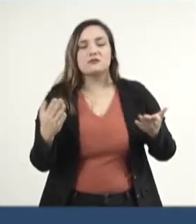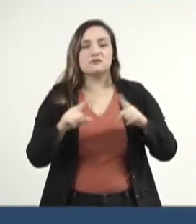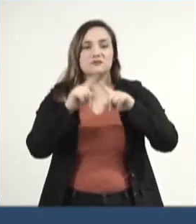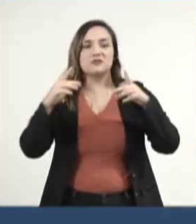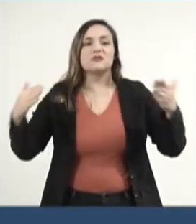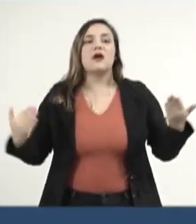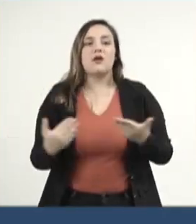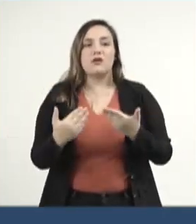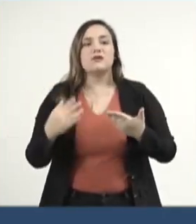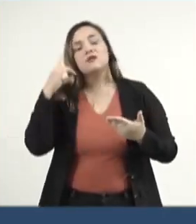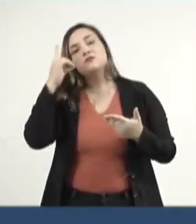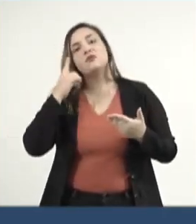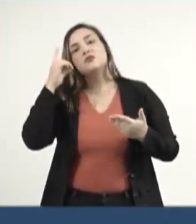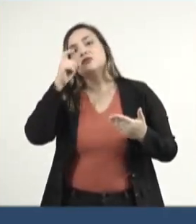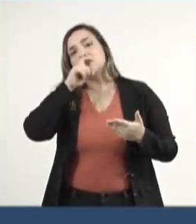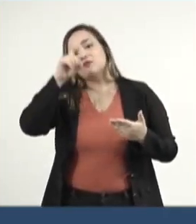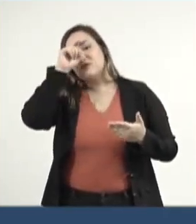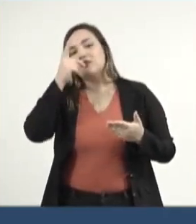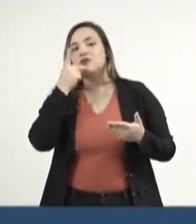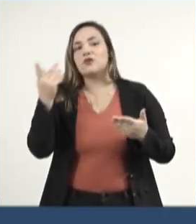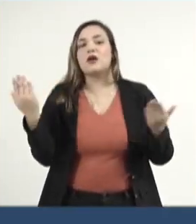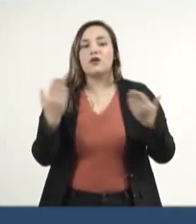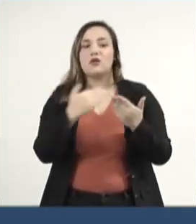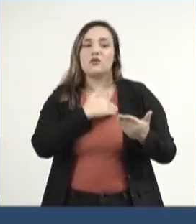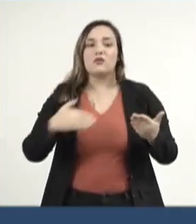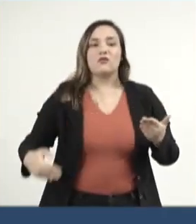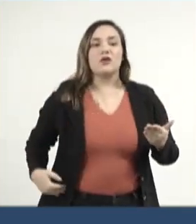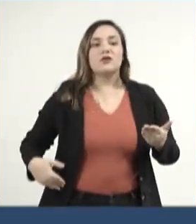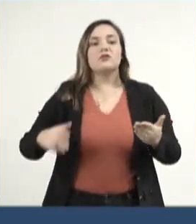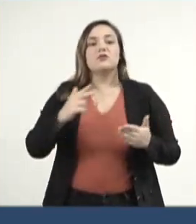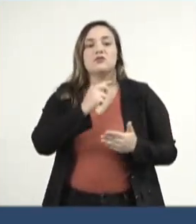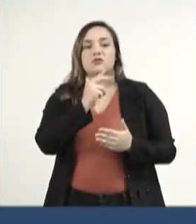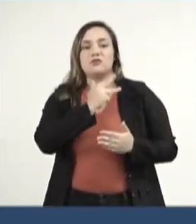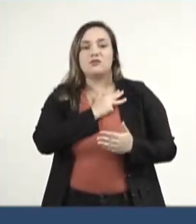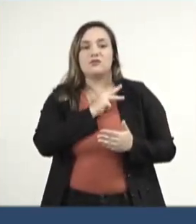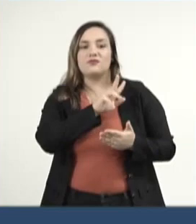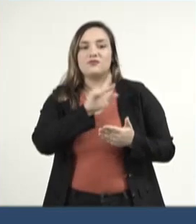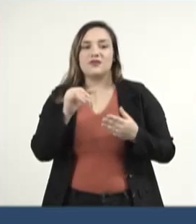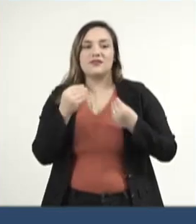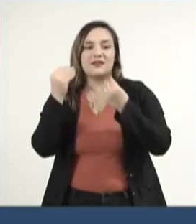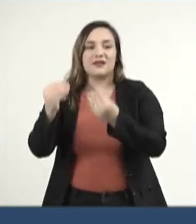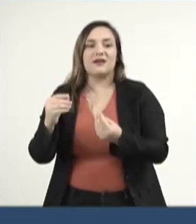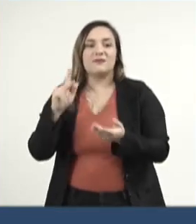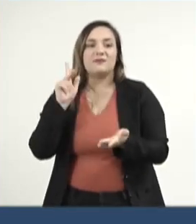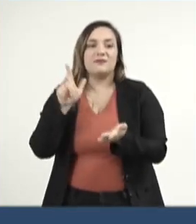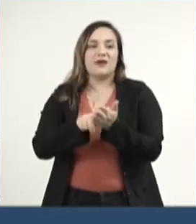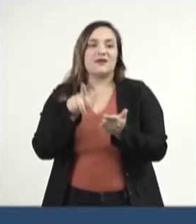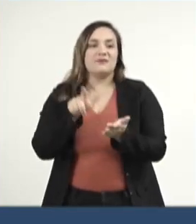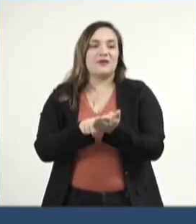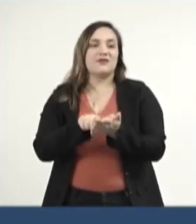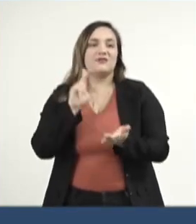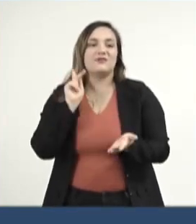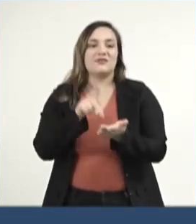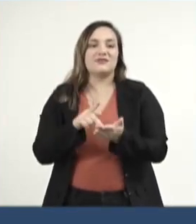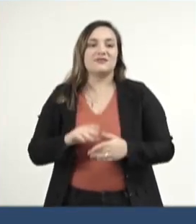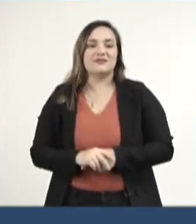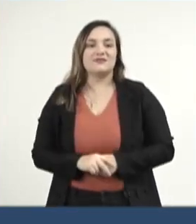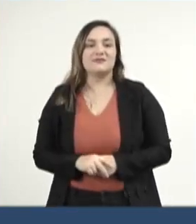como disse aqui o deputado Zeca, o governo Lula vai entregar título verdadeiro, título...